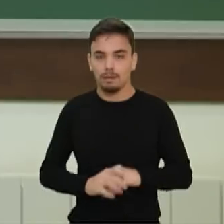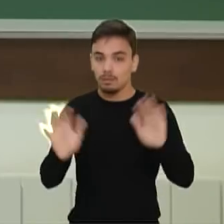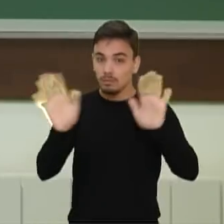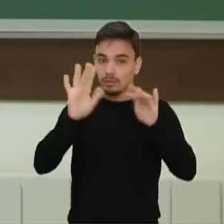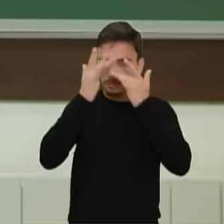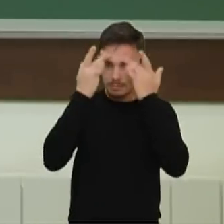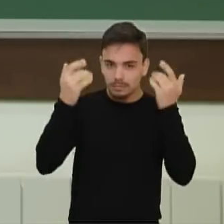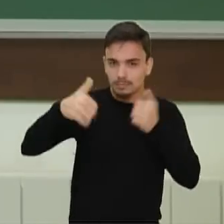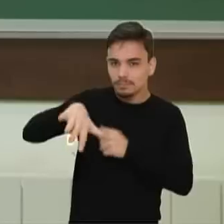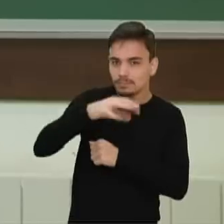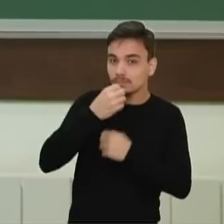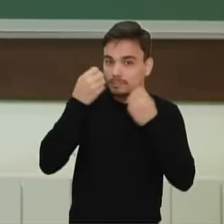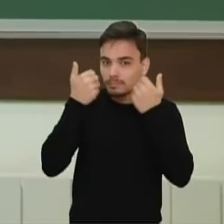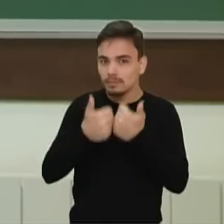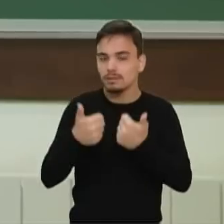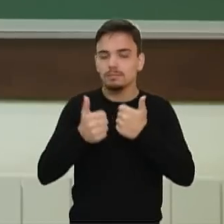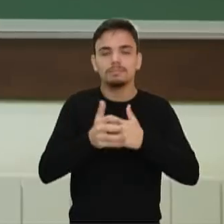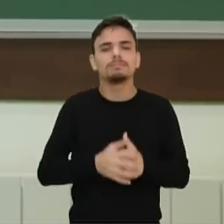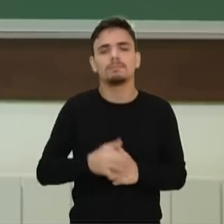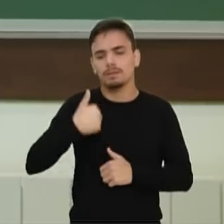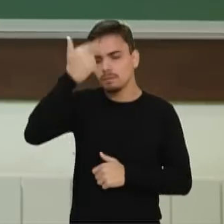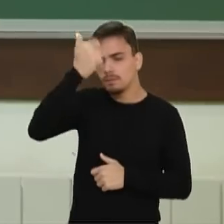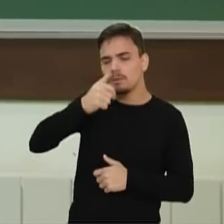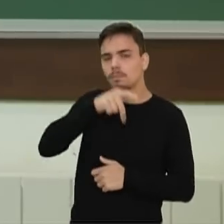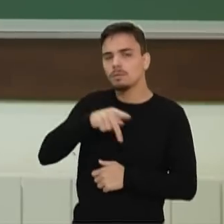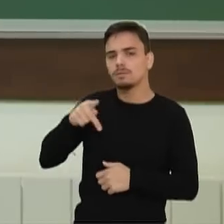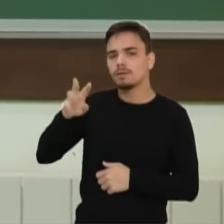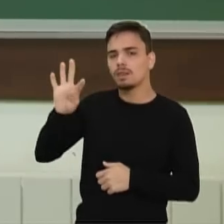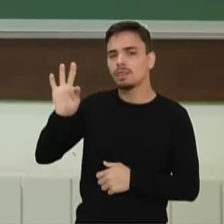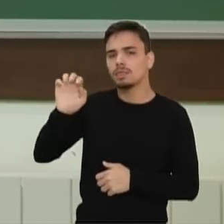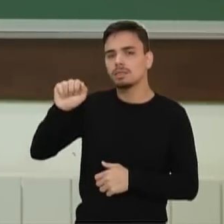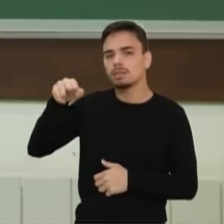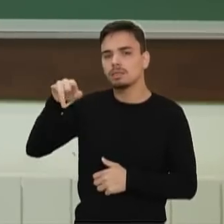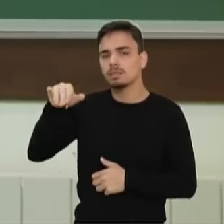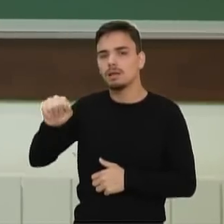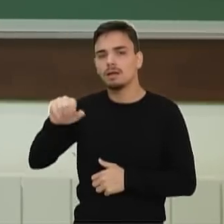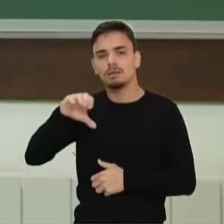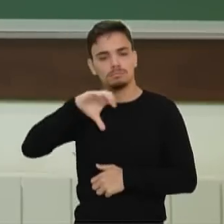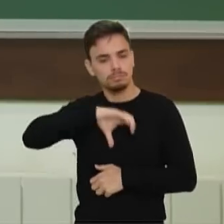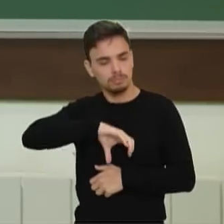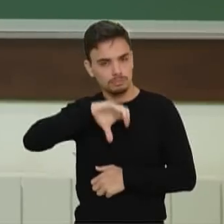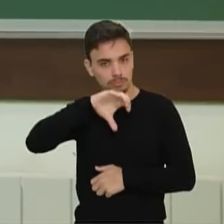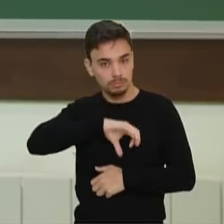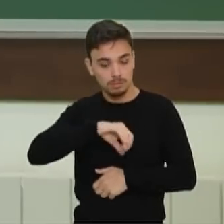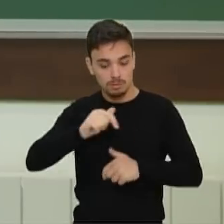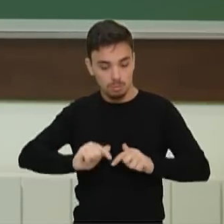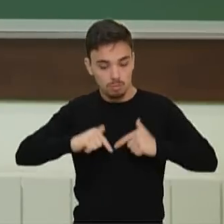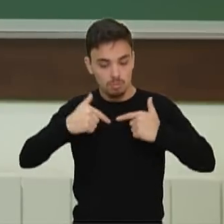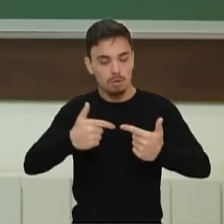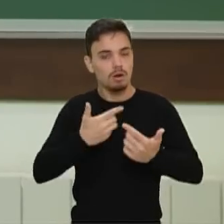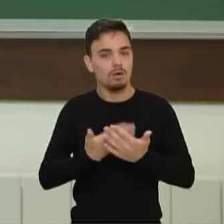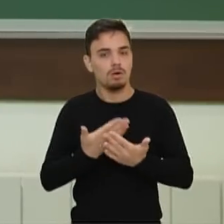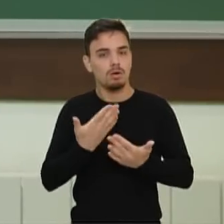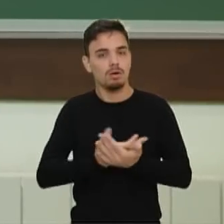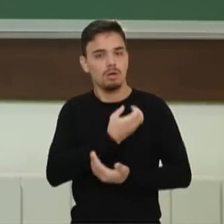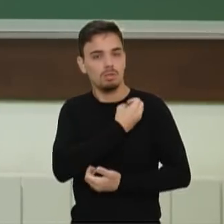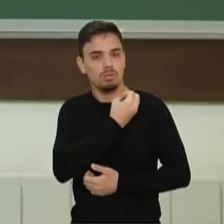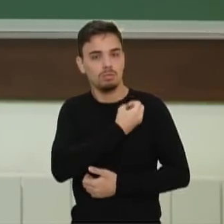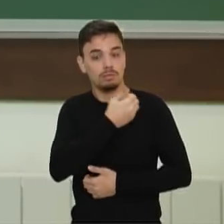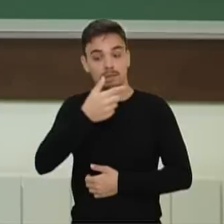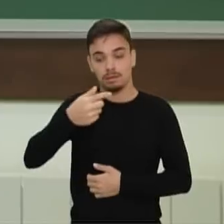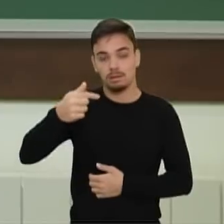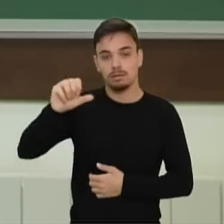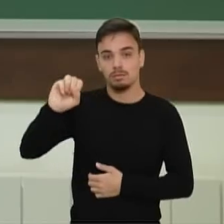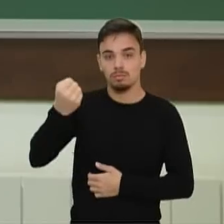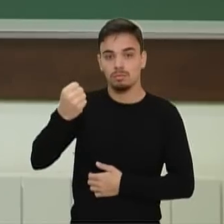Olá pessoal, tudo bem com vocês? Professora Tânia de Língua Portuguesa, trabalhando hoje a aula de número